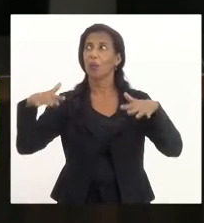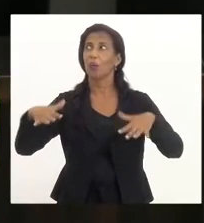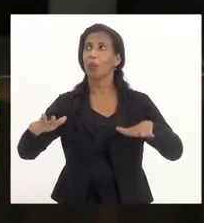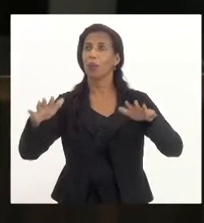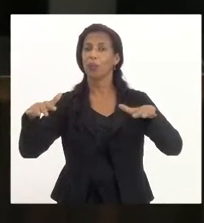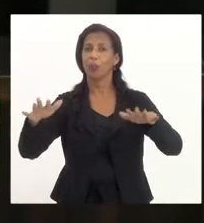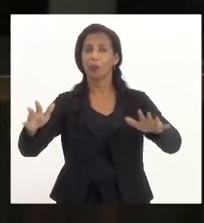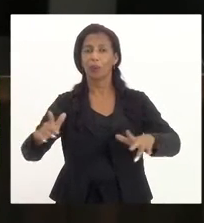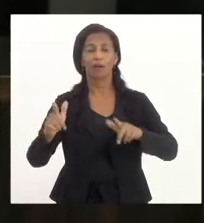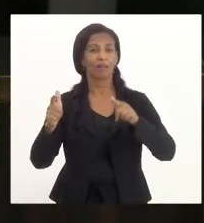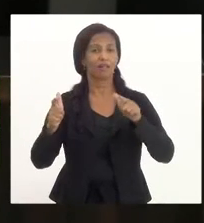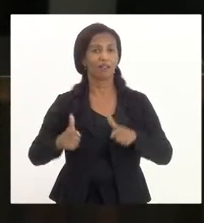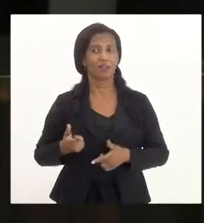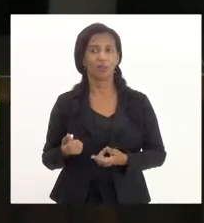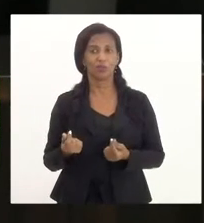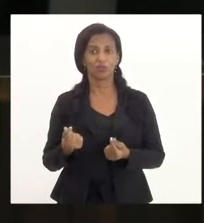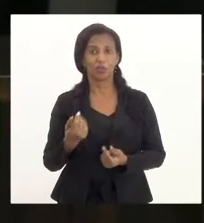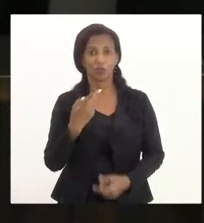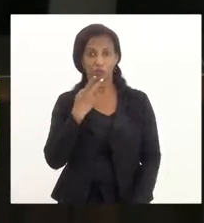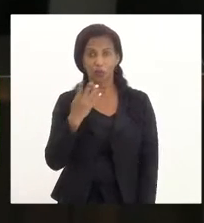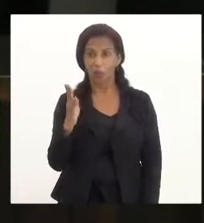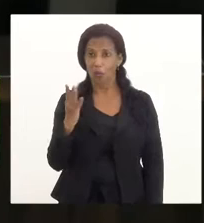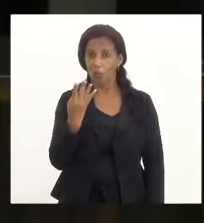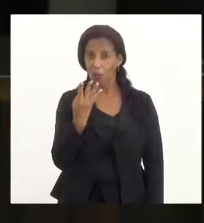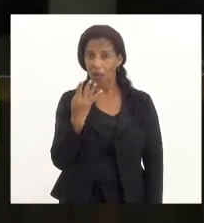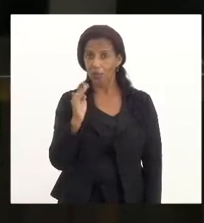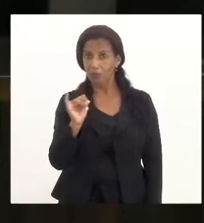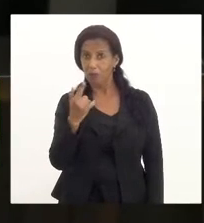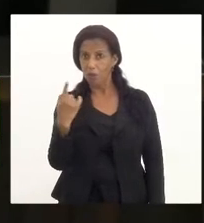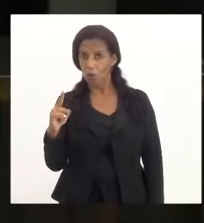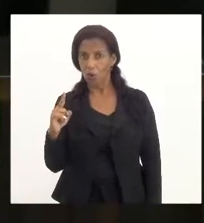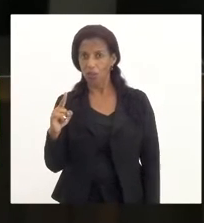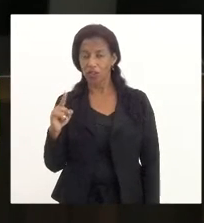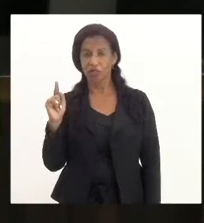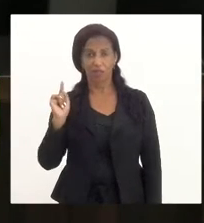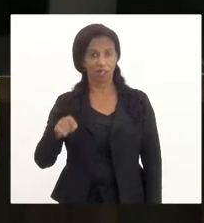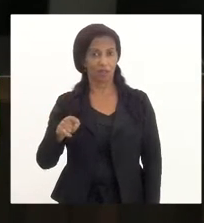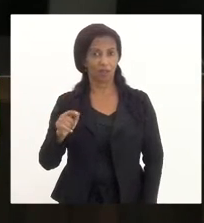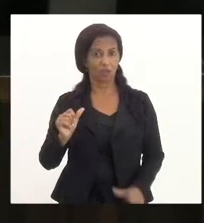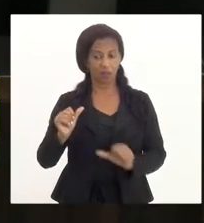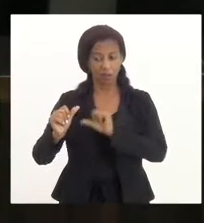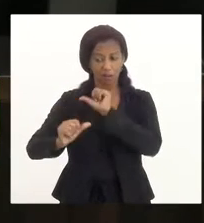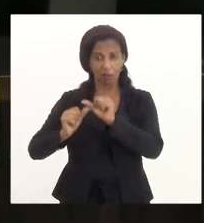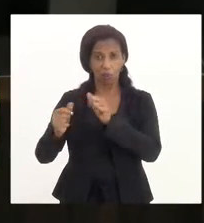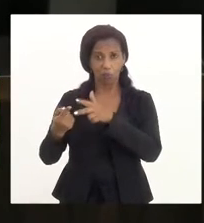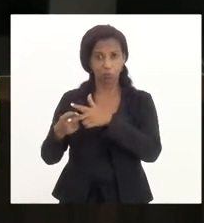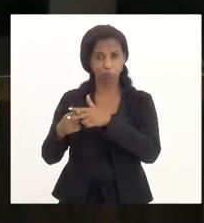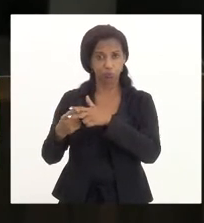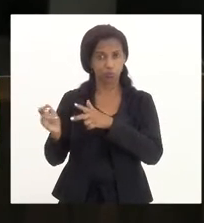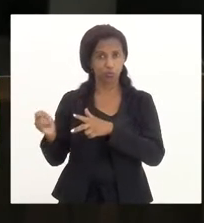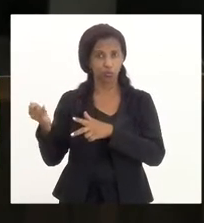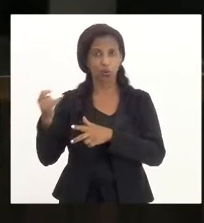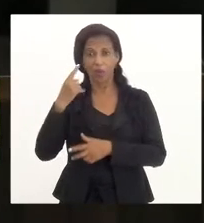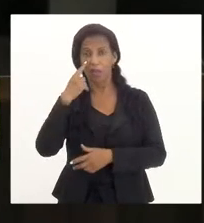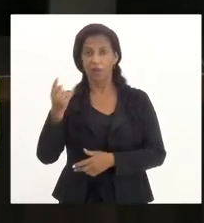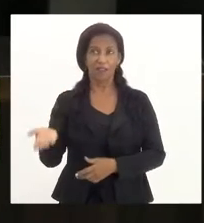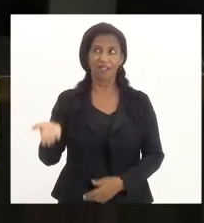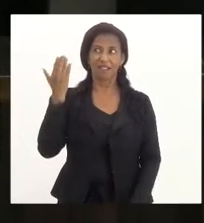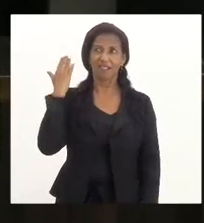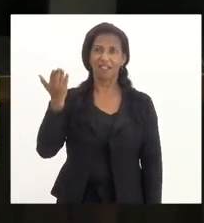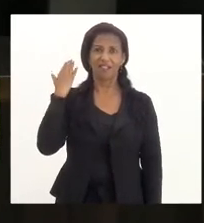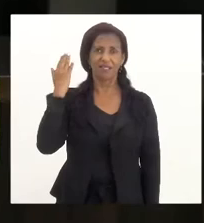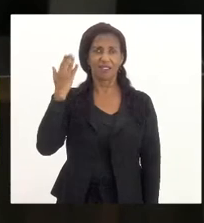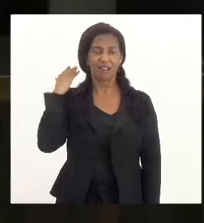aí e é onde eu tô falando quatro bilhões né que eu atualizei Não né Esse foi atualização que Eu verifiquei lá